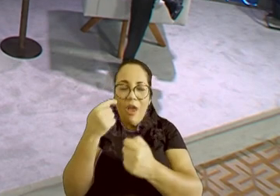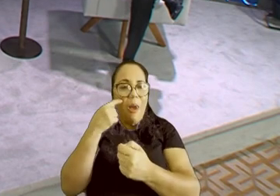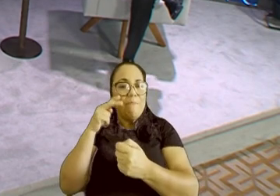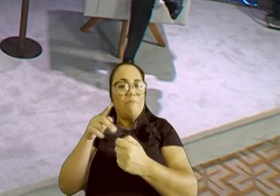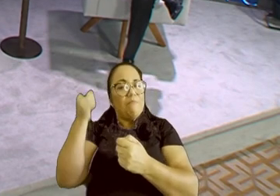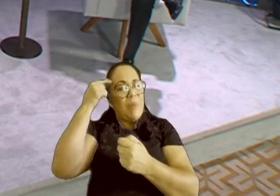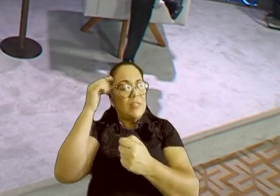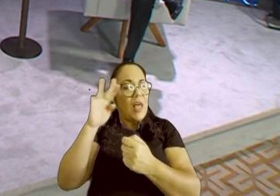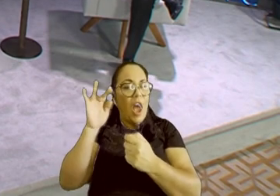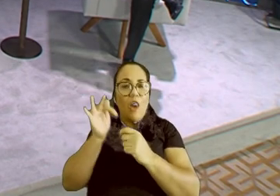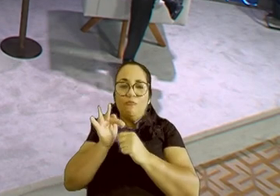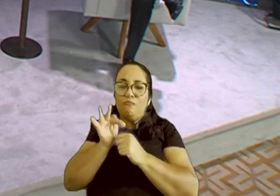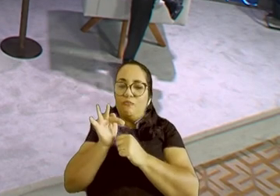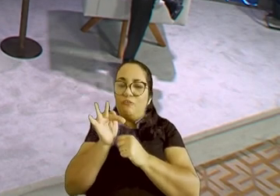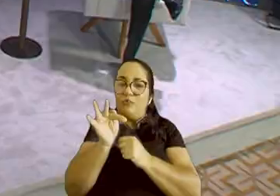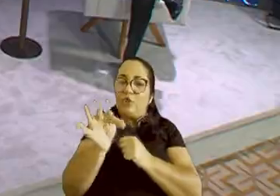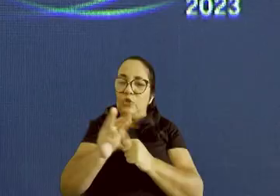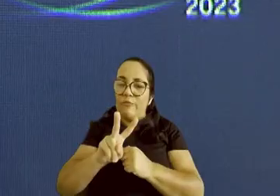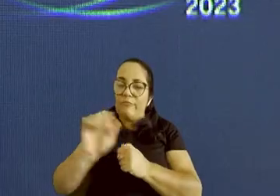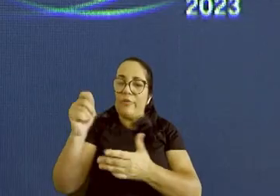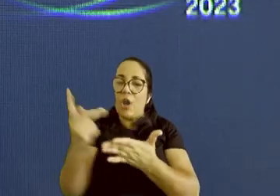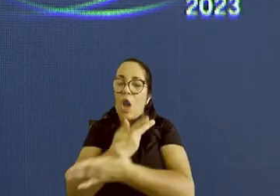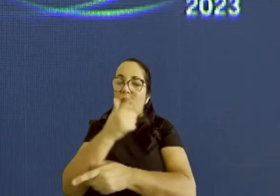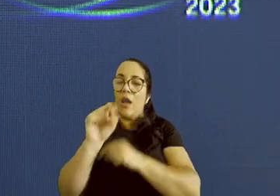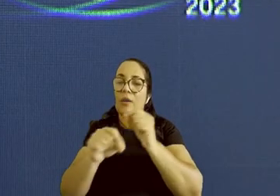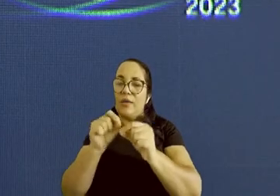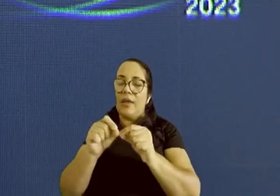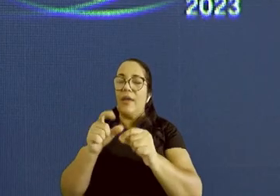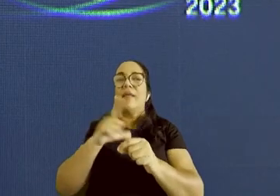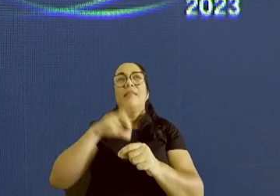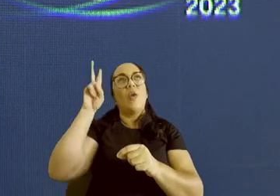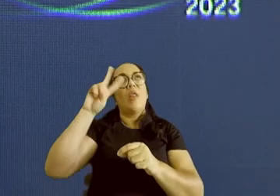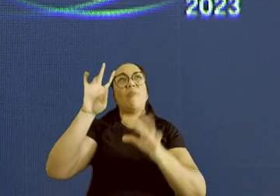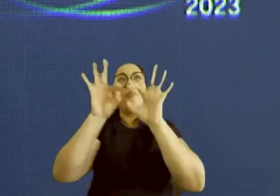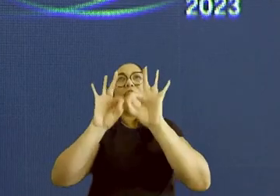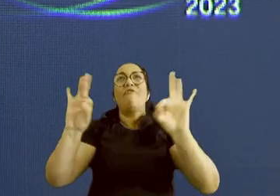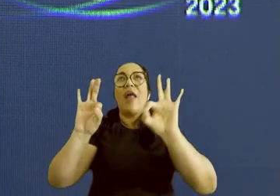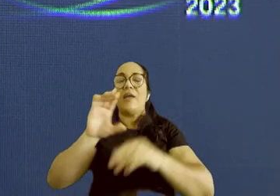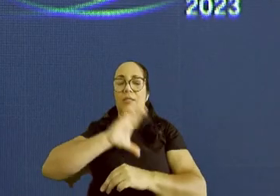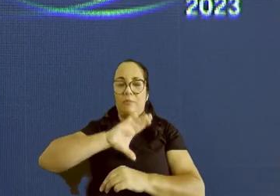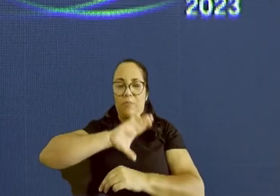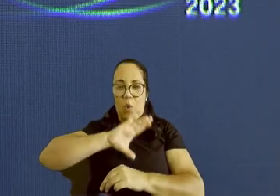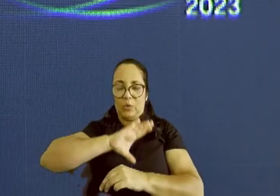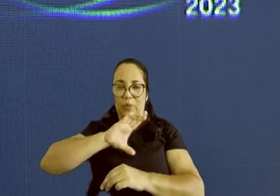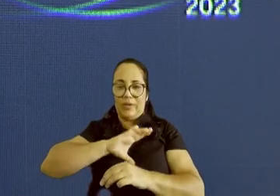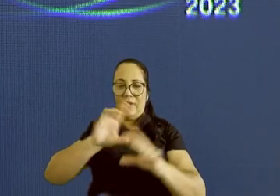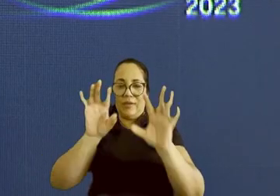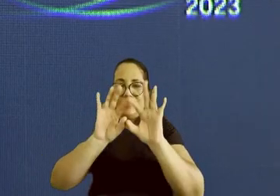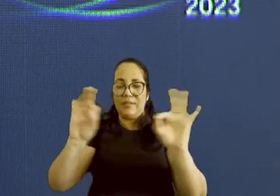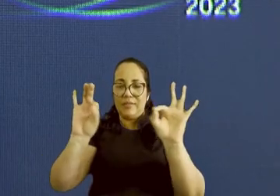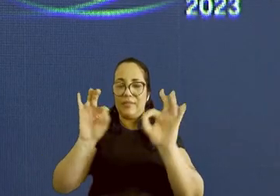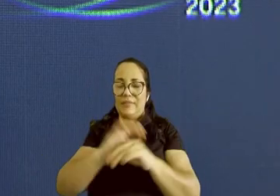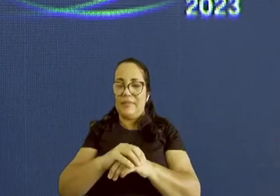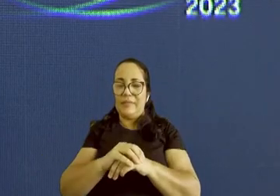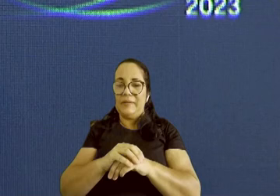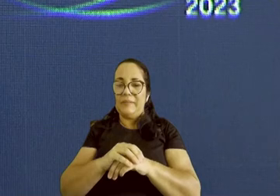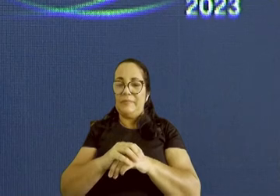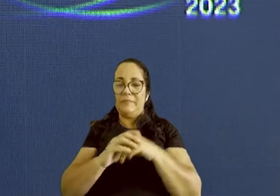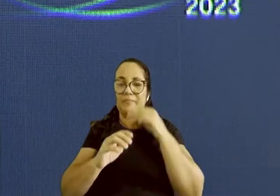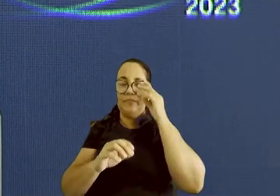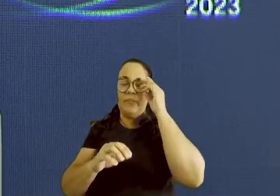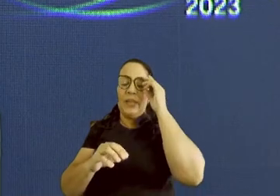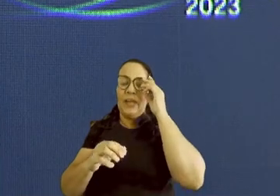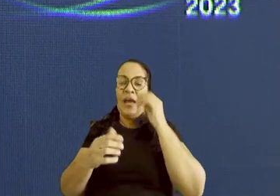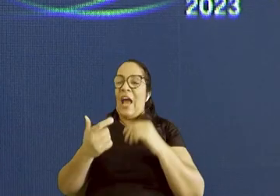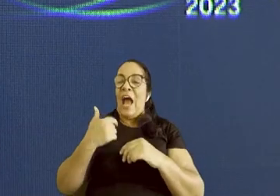do que vem né Acho que tem uma frase acho que algum senhor também a gente não pode ser um Bilhete de